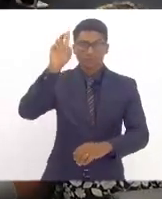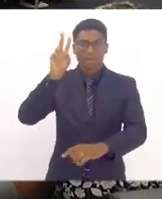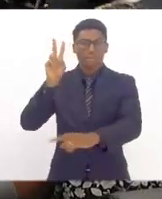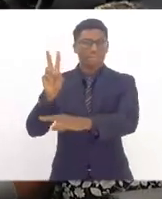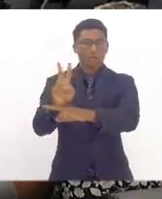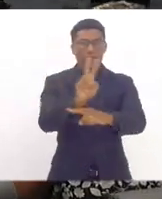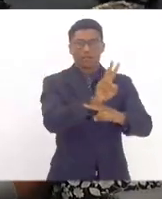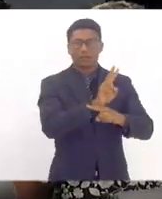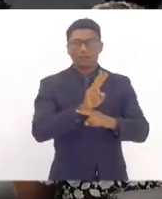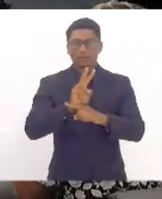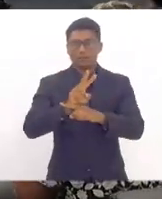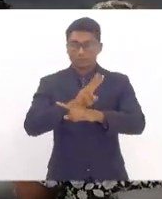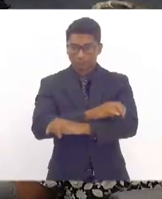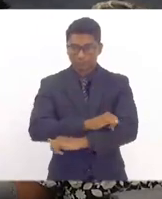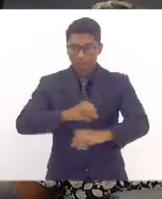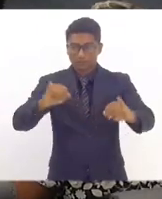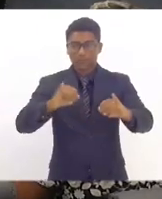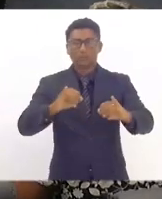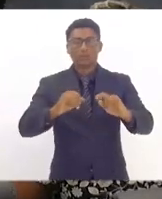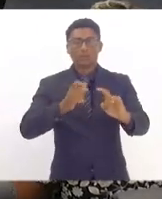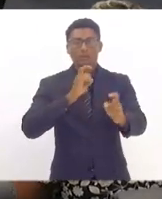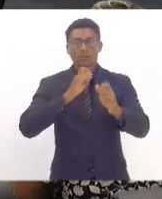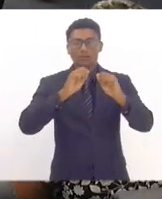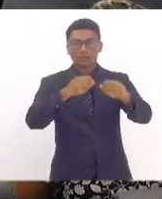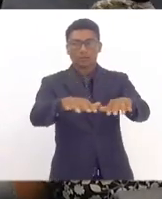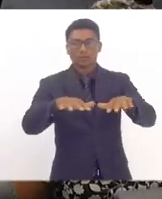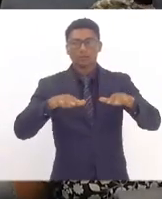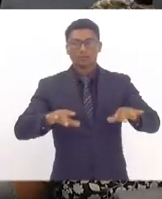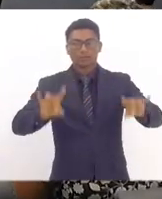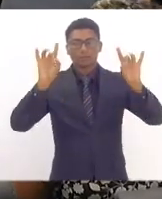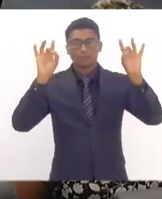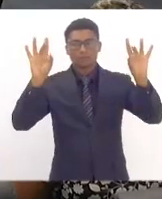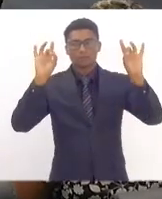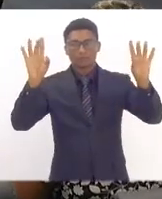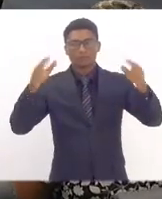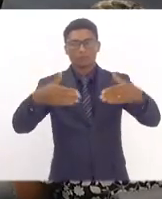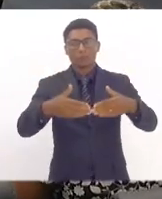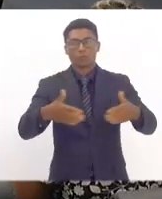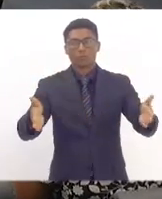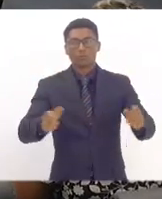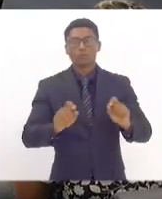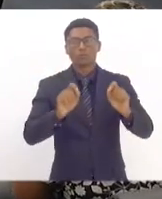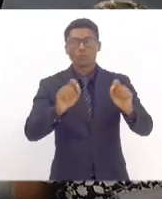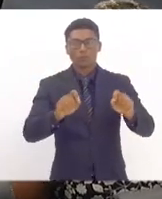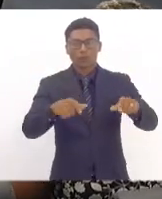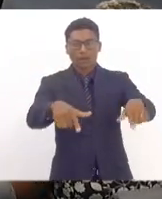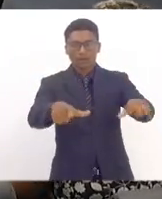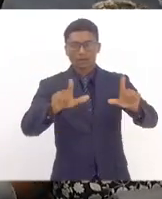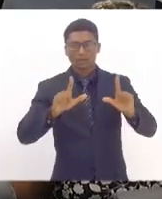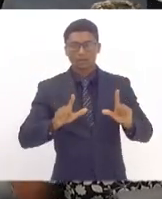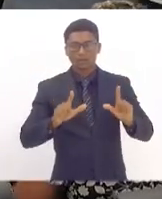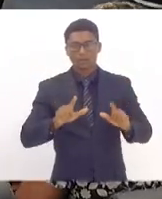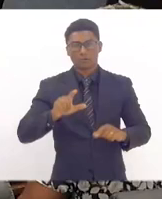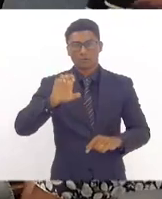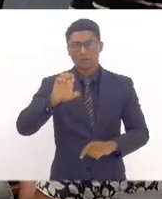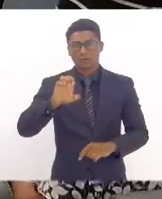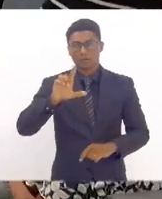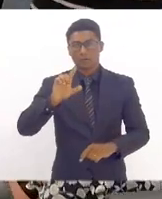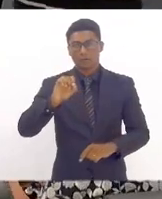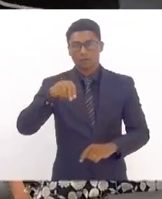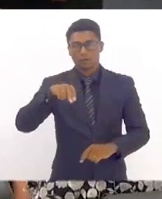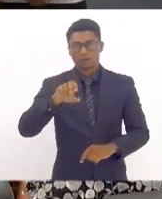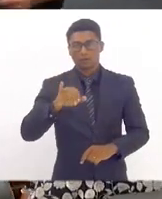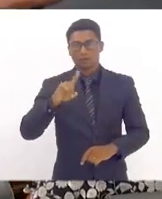Deus declaro aberto a sessão solene de entrega do diplo melonês estudante